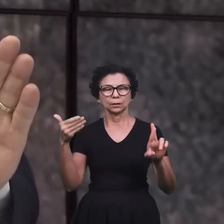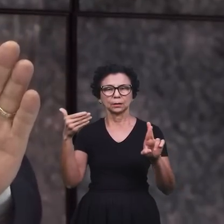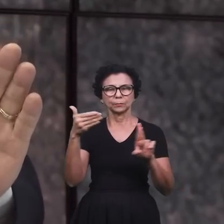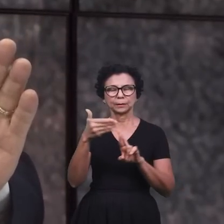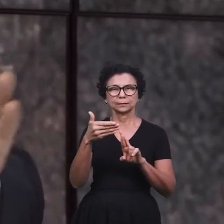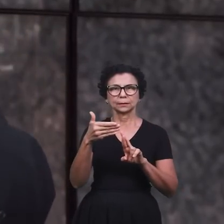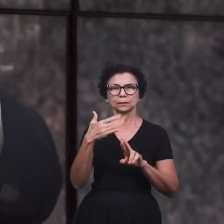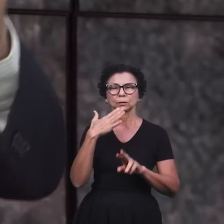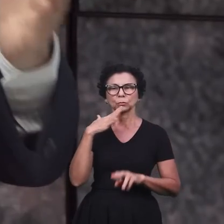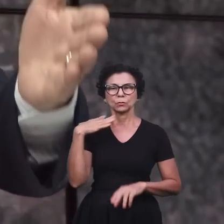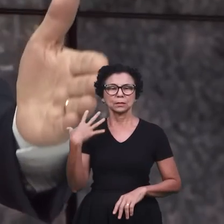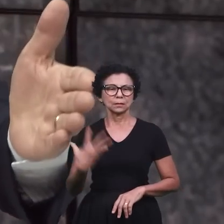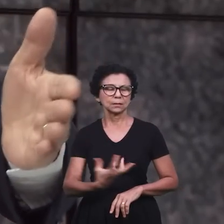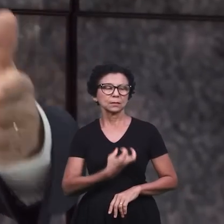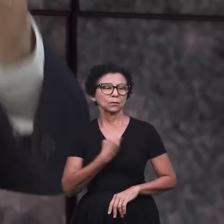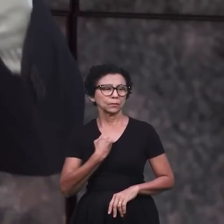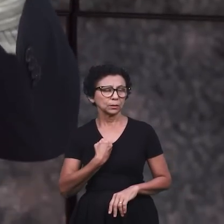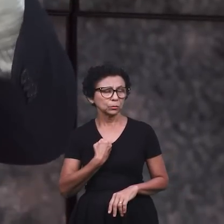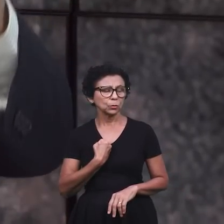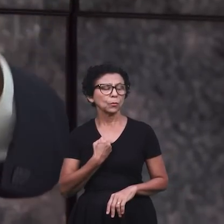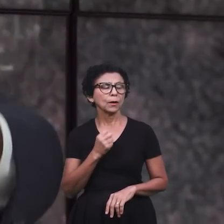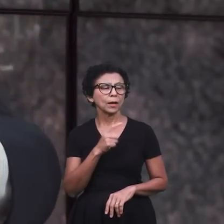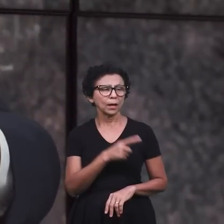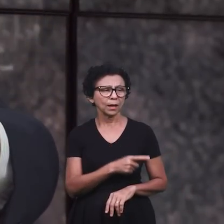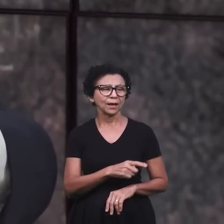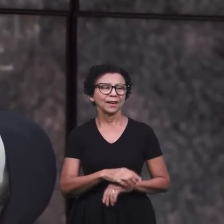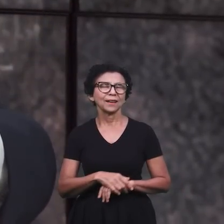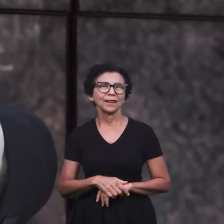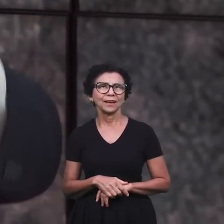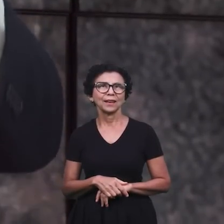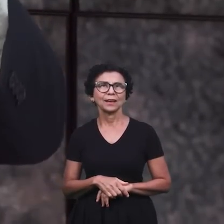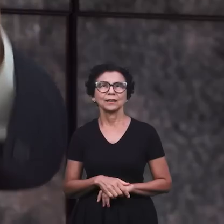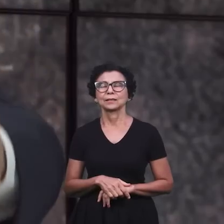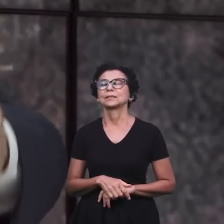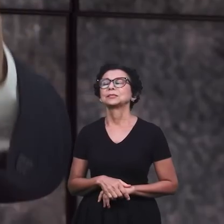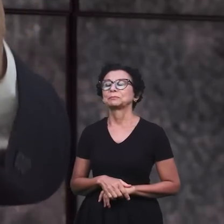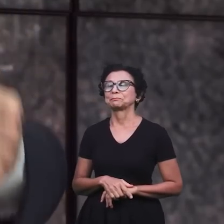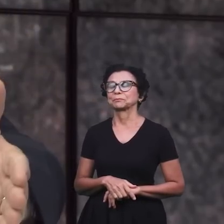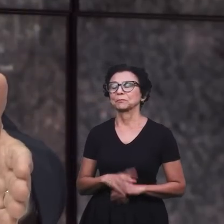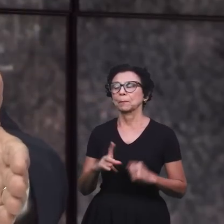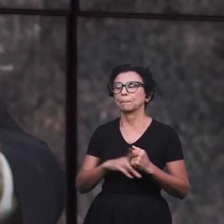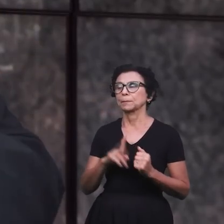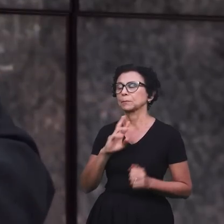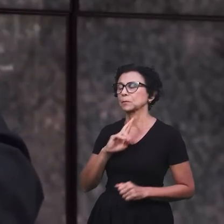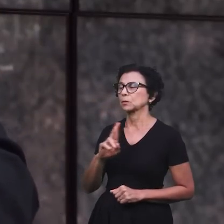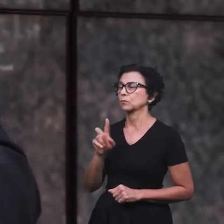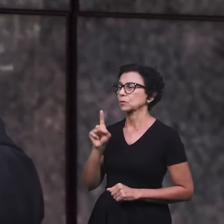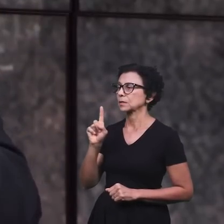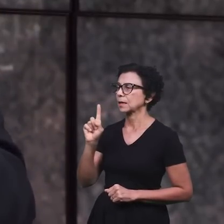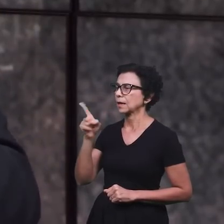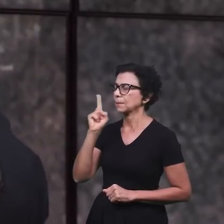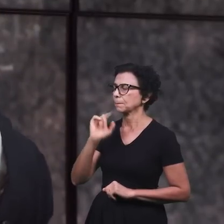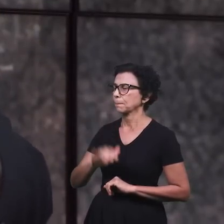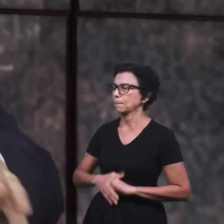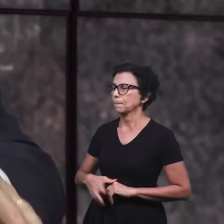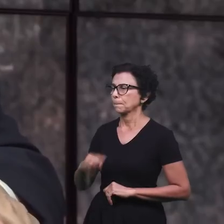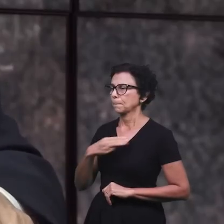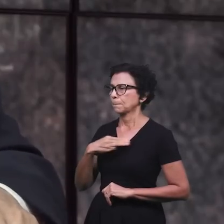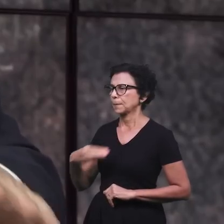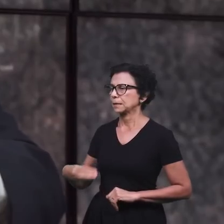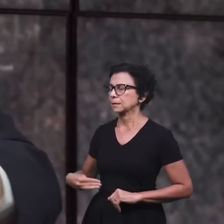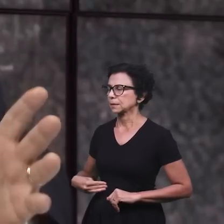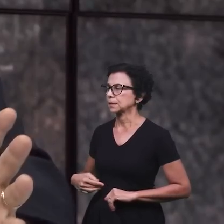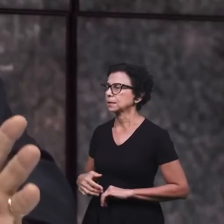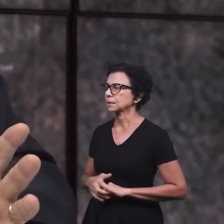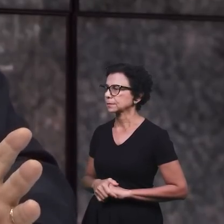mesma palavra. Então tu és o Messias, o Filho, acrescentou, o Filho do Deus vivo. Então,